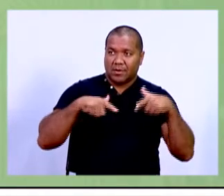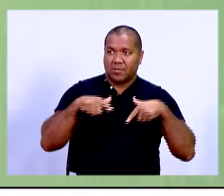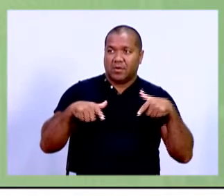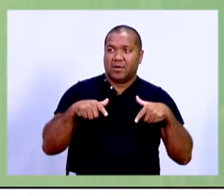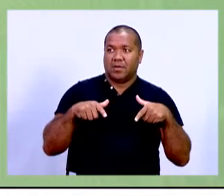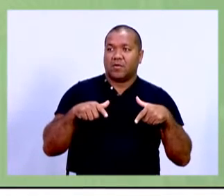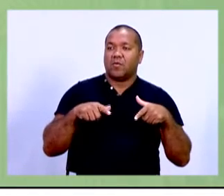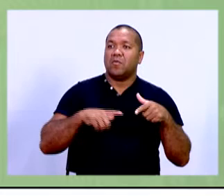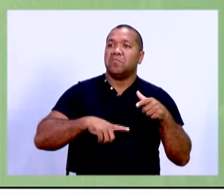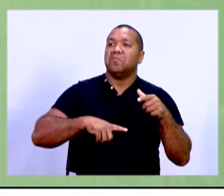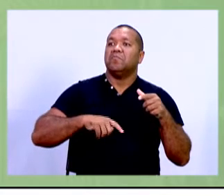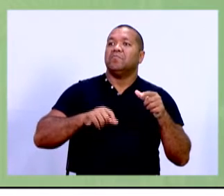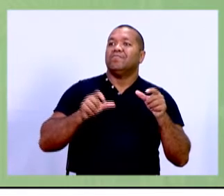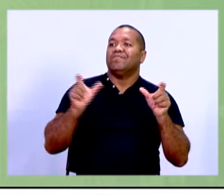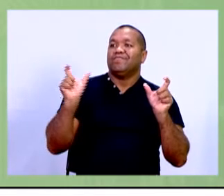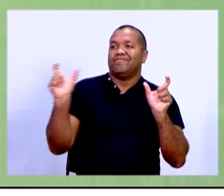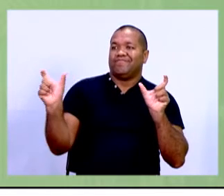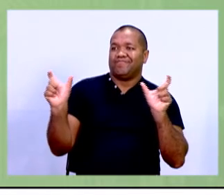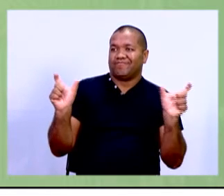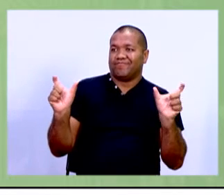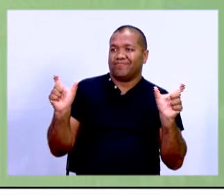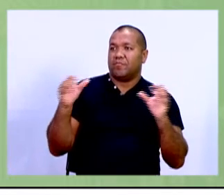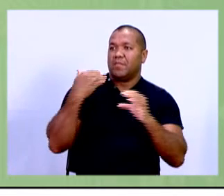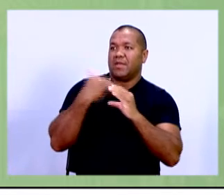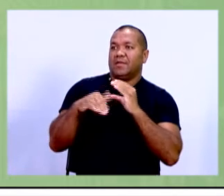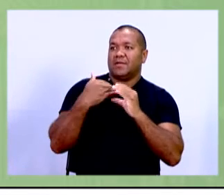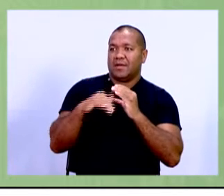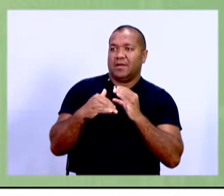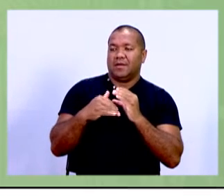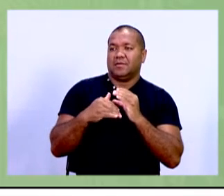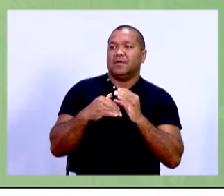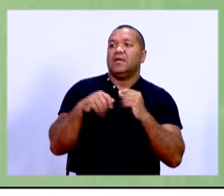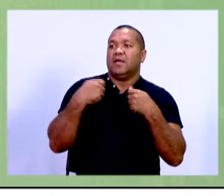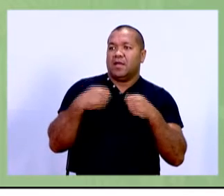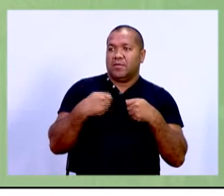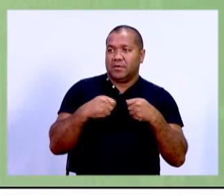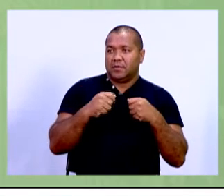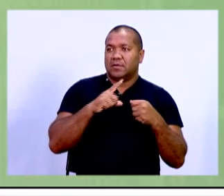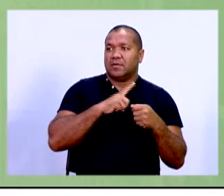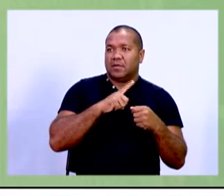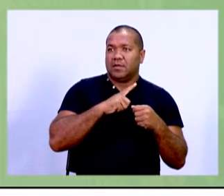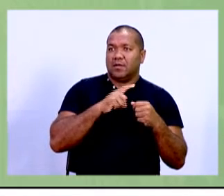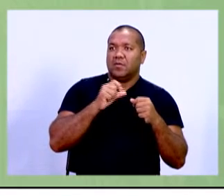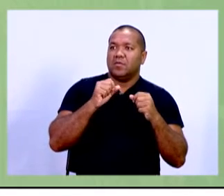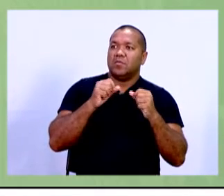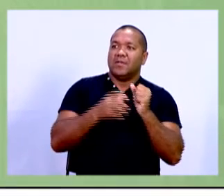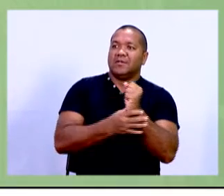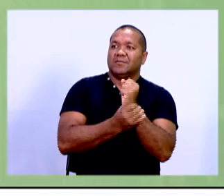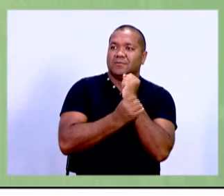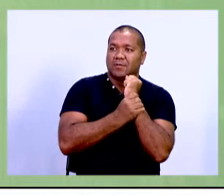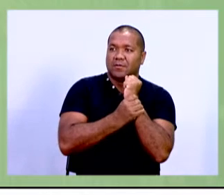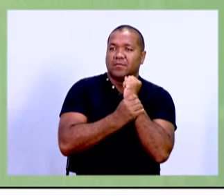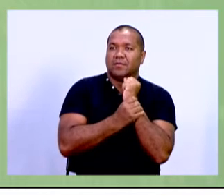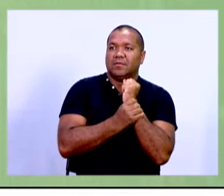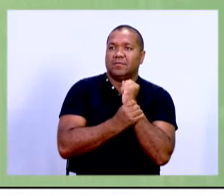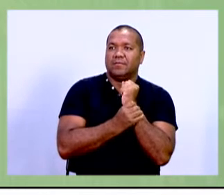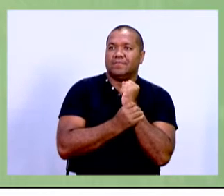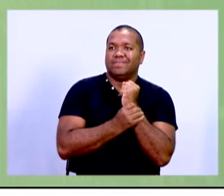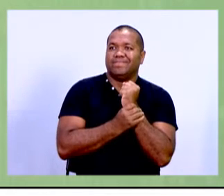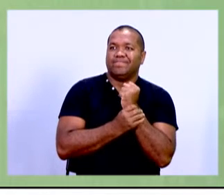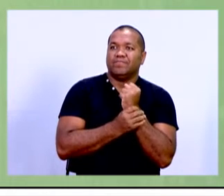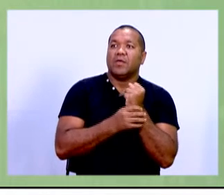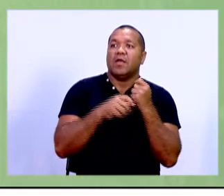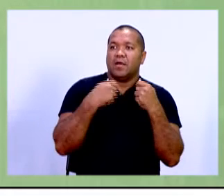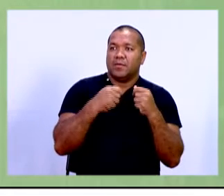operadora, vou trabalhar com mensagens. Então, eu preciso ter uma segurança. Eu preciso adquirir